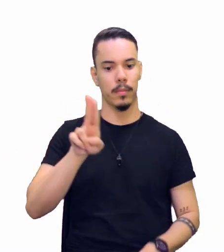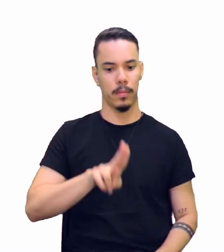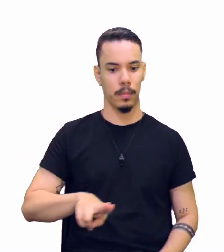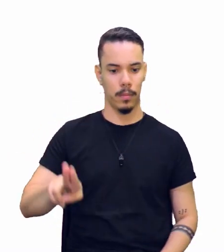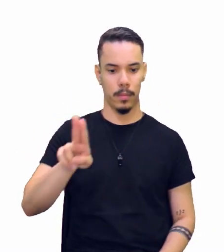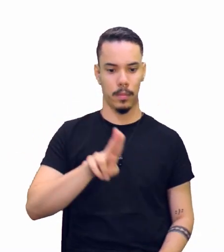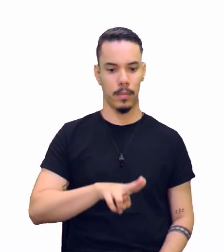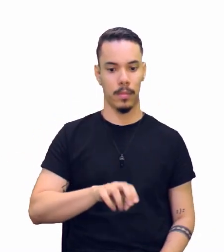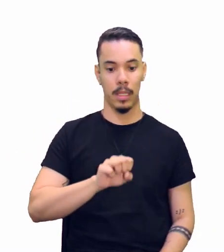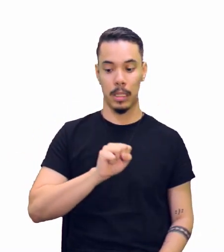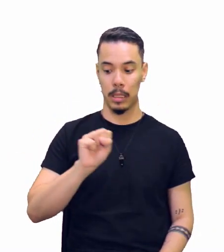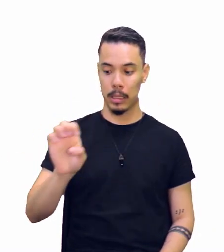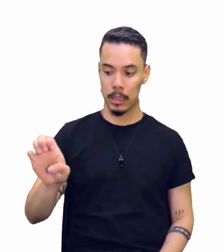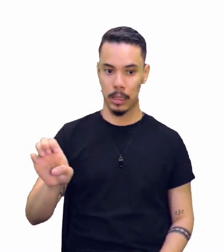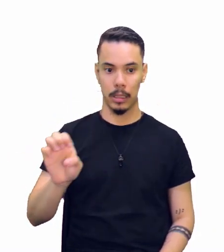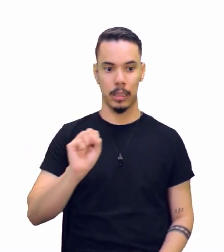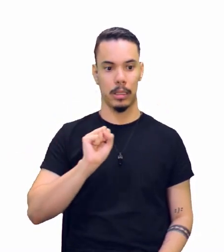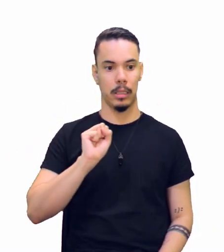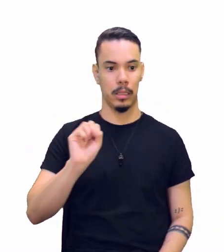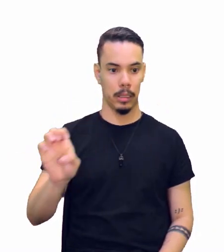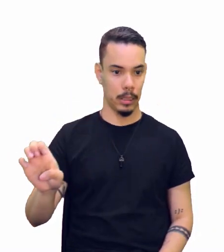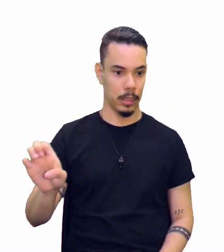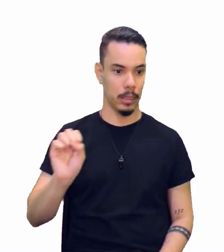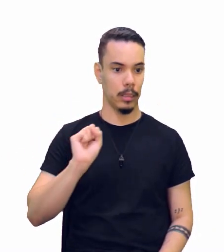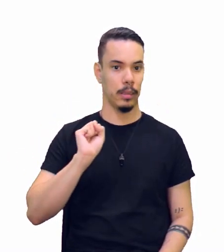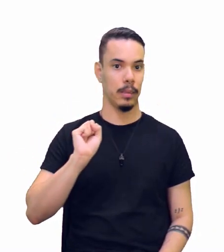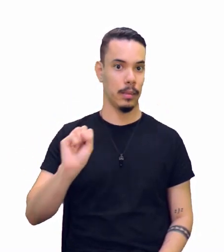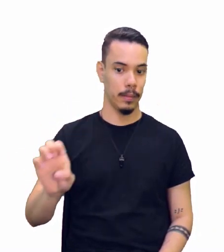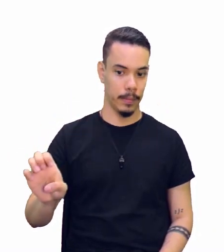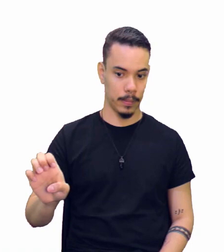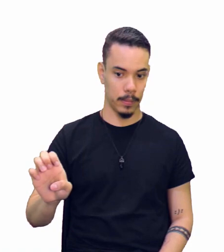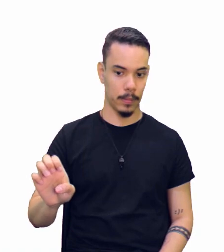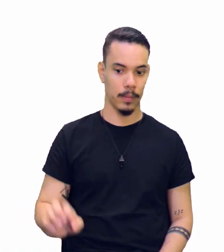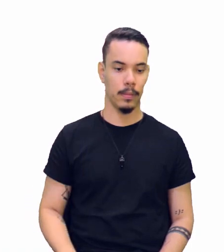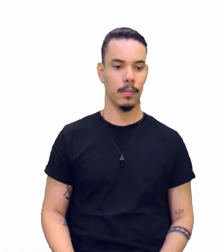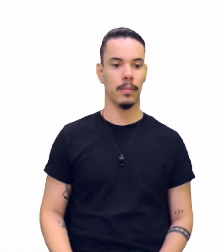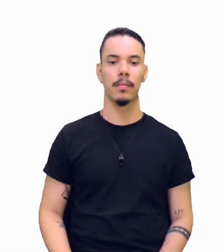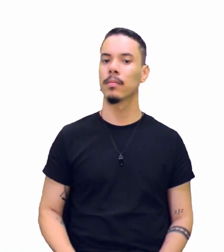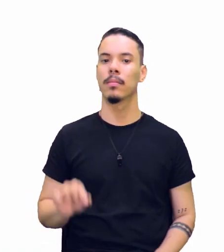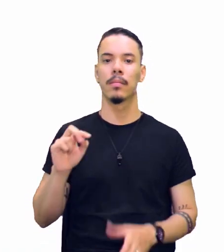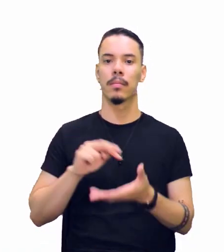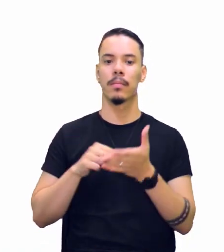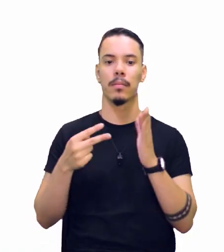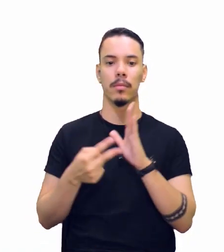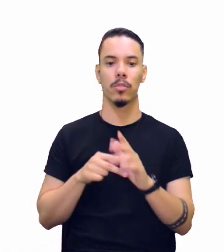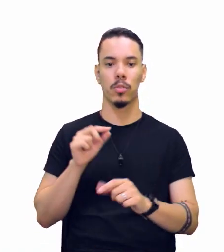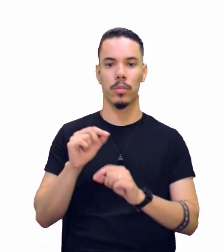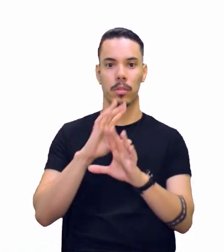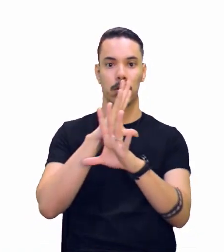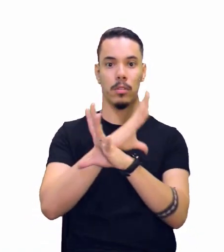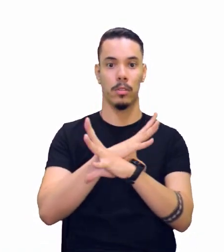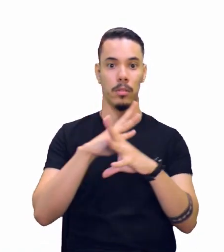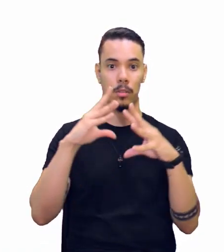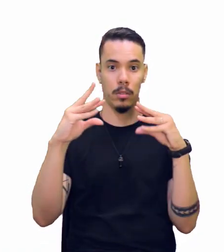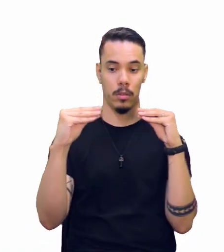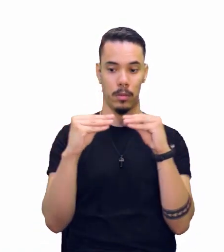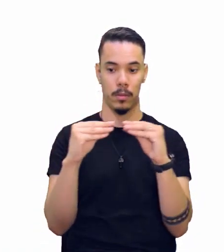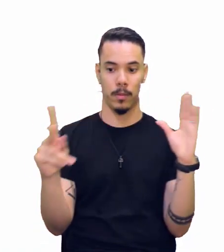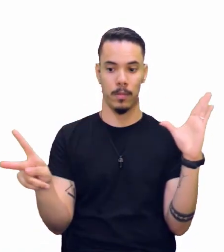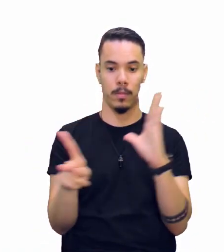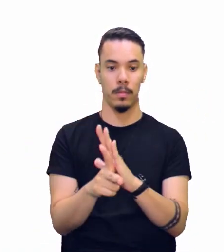esse se, que no português a gente escreve assim, e isso é uma conjunção. Ela dá